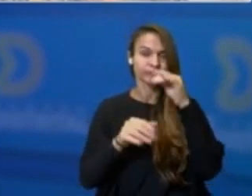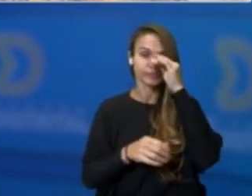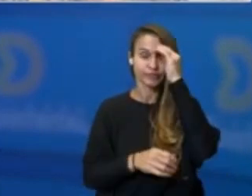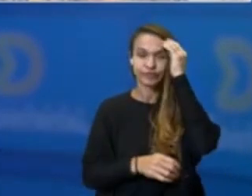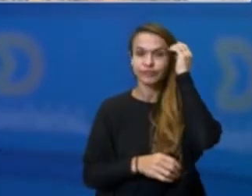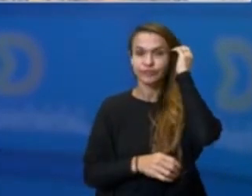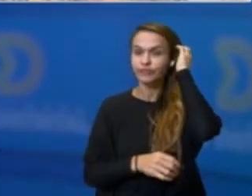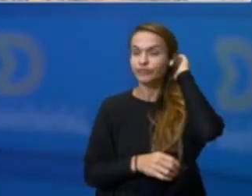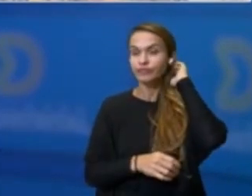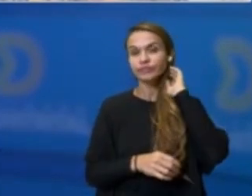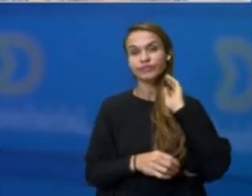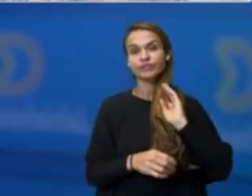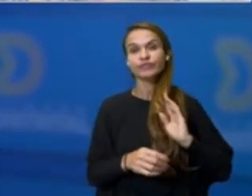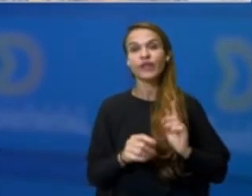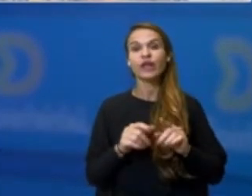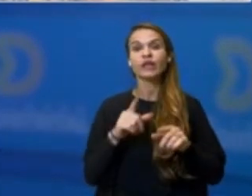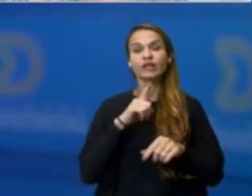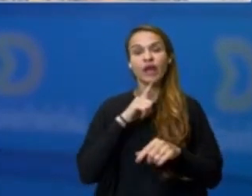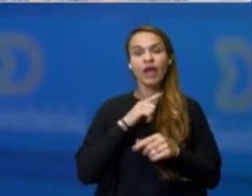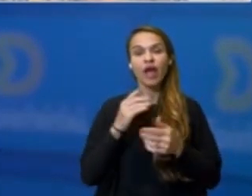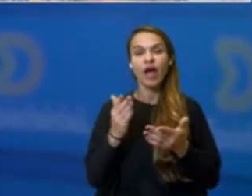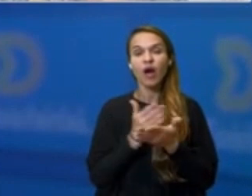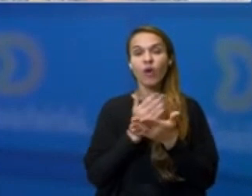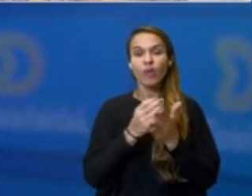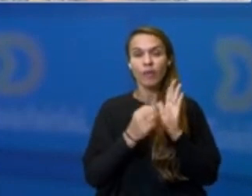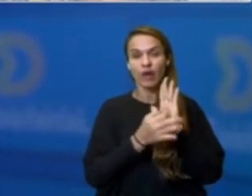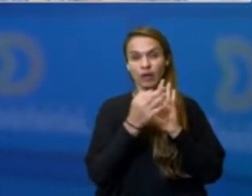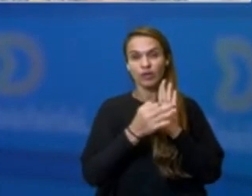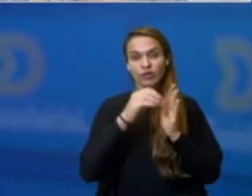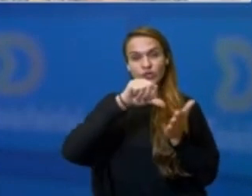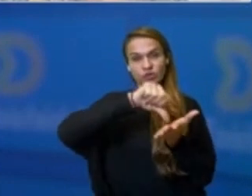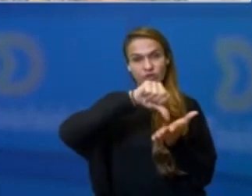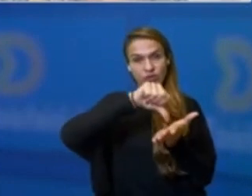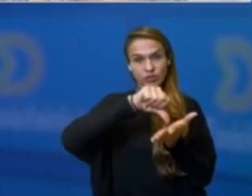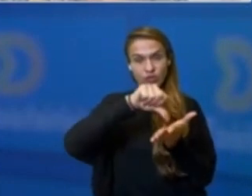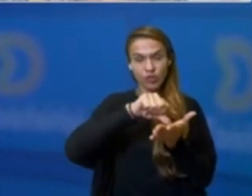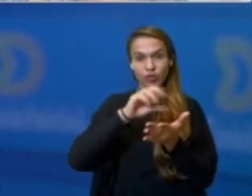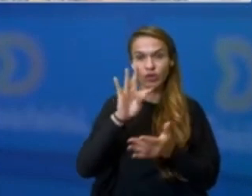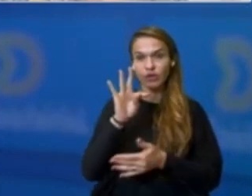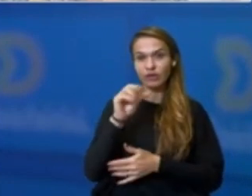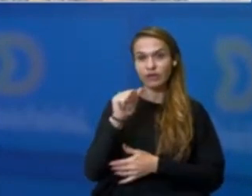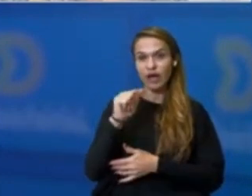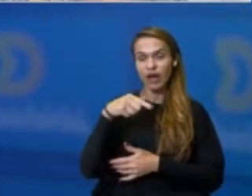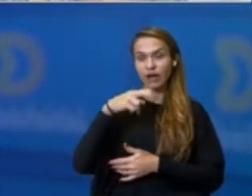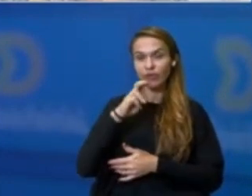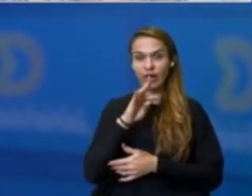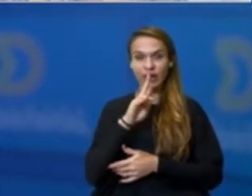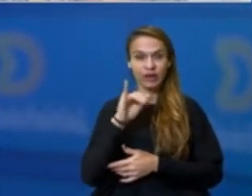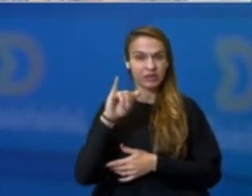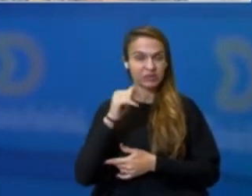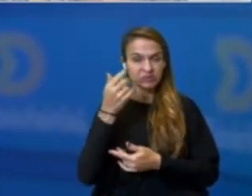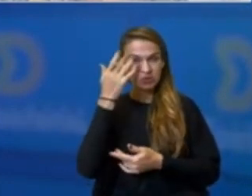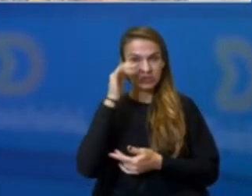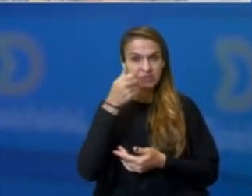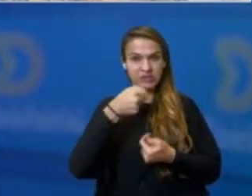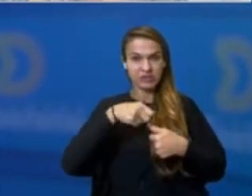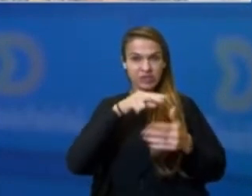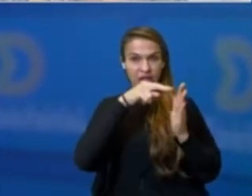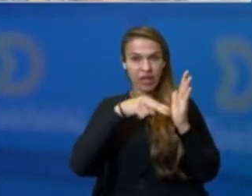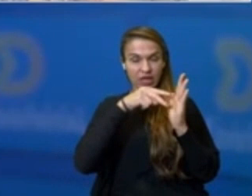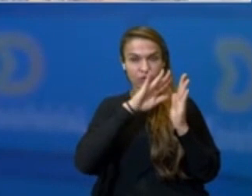Ainda eles têm algumas críticas sobre o setor habitacional Taquari, né? Não sei se precisa ler tudo, mas tem algumas coisas que